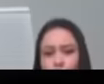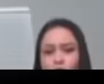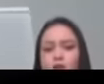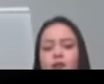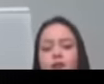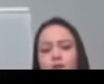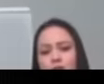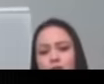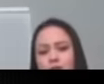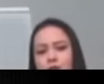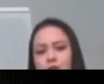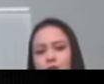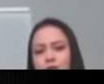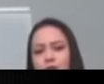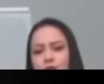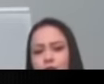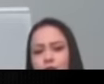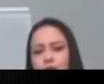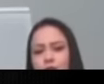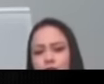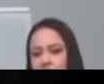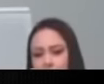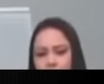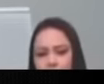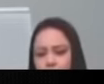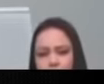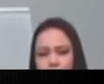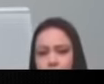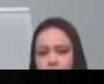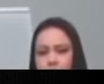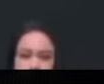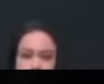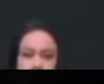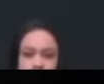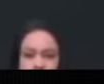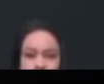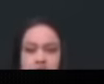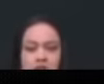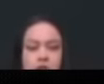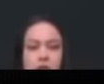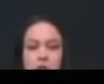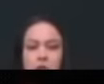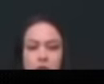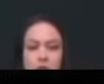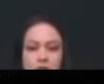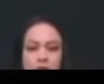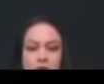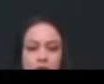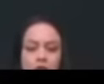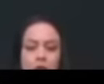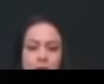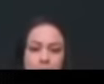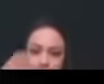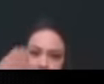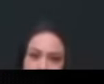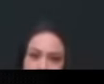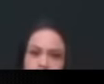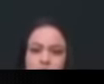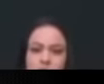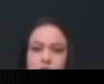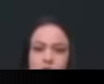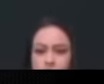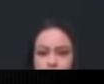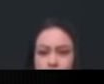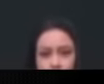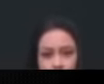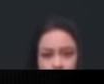entrando. vai a Tanto que a ministra Carmen 500%. nega, mas a reclamação entra. Então, Automática. Aqui a prova de culpa